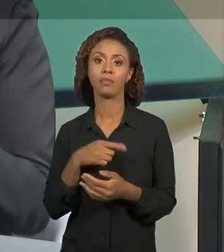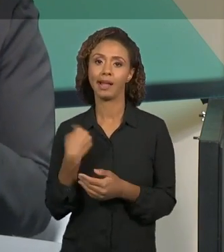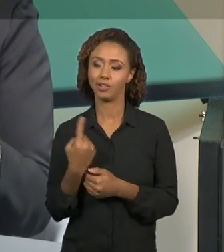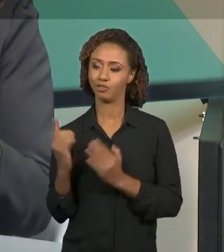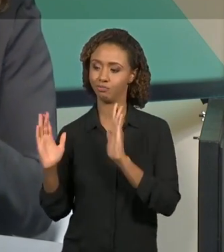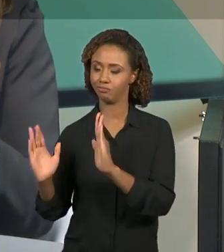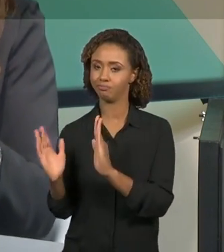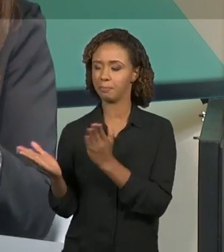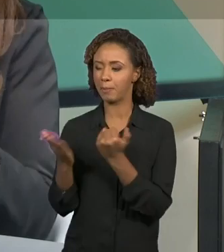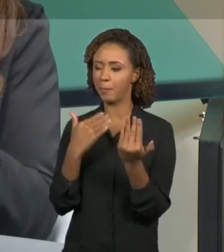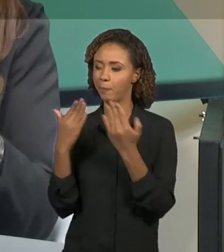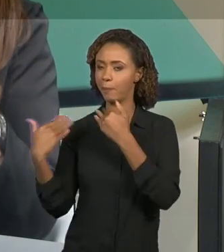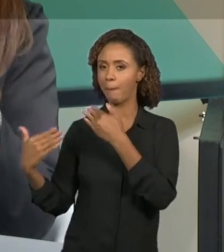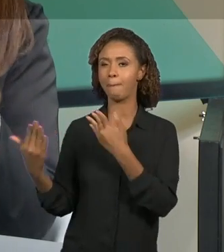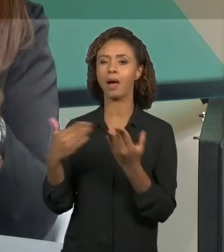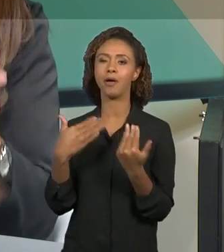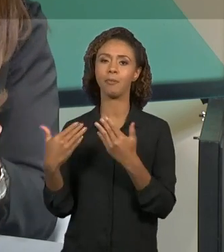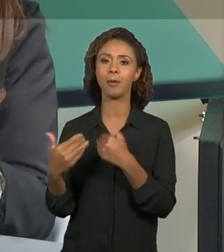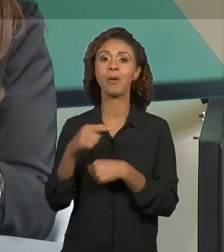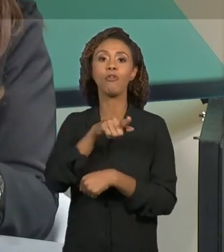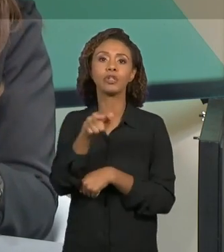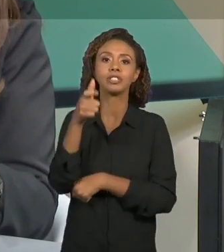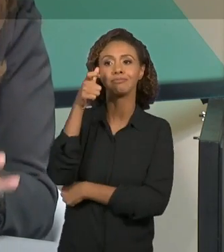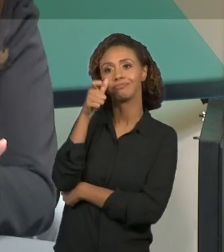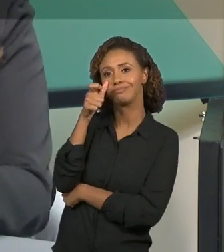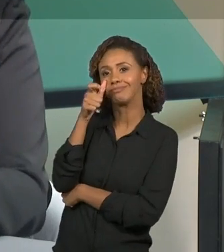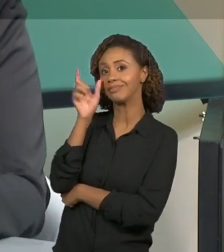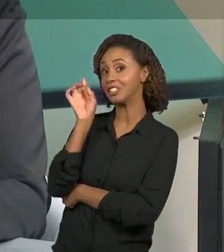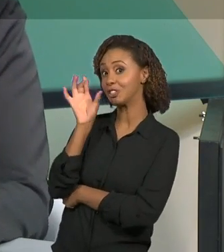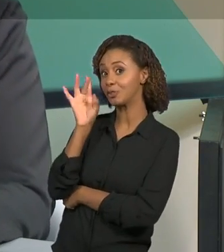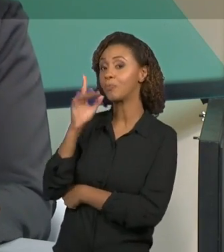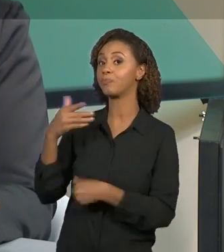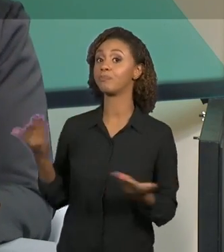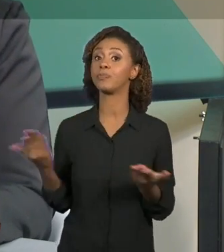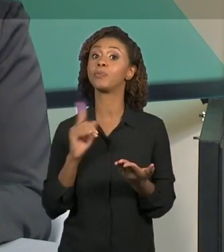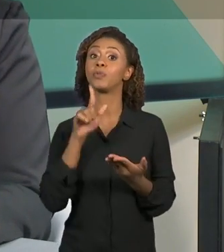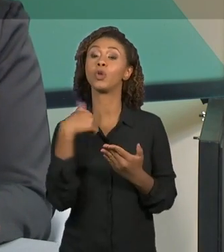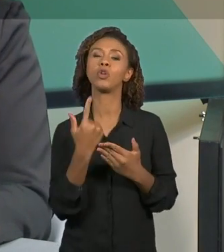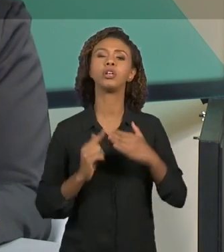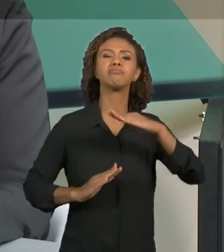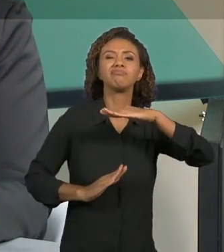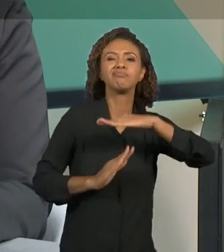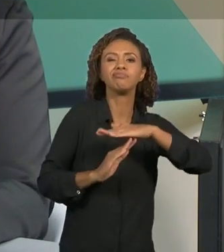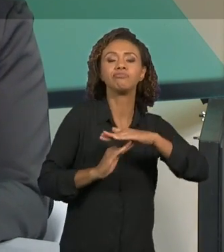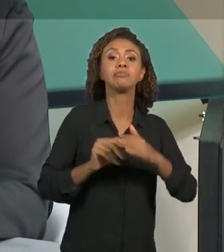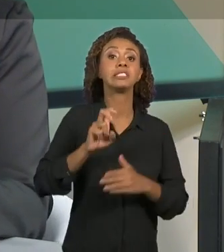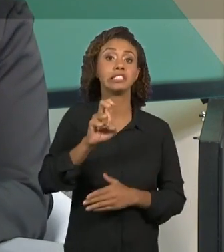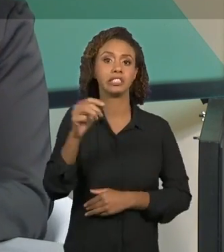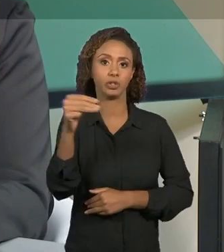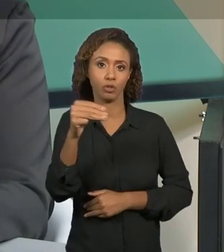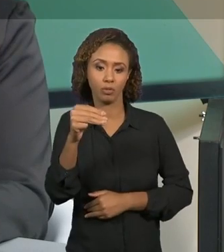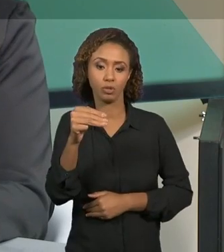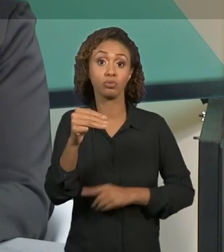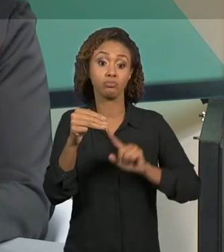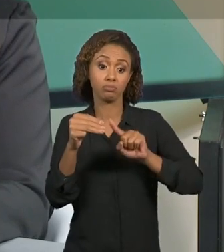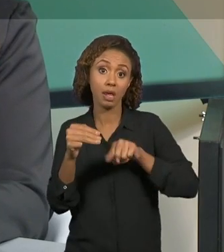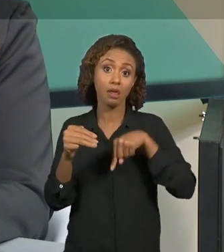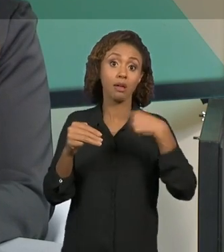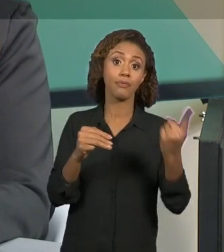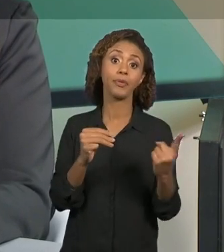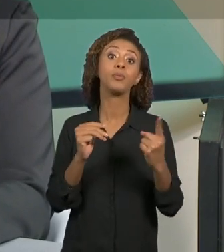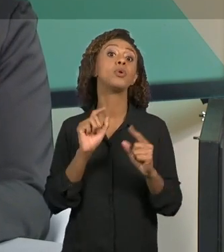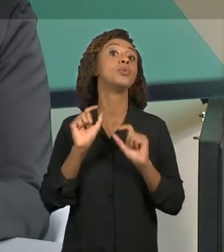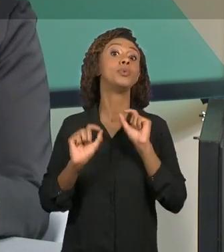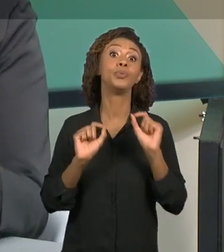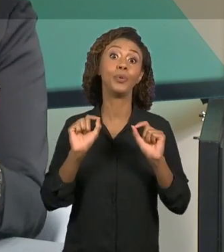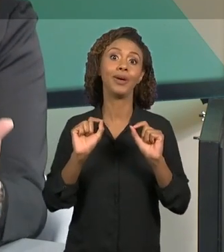conversar um pouquinho vocês vão ficar praticamente só como ouvintes mas vamos dar um intervalinho de cinco minutos depois desse cinco minutos o que